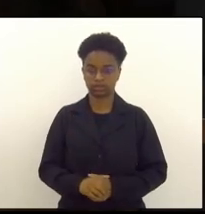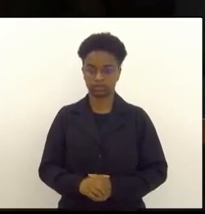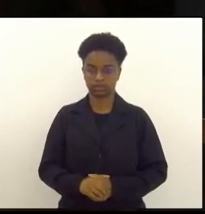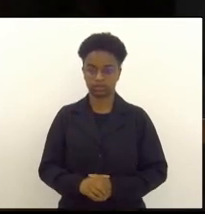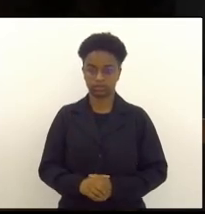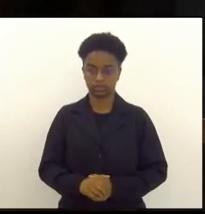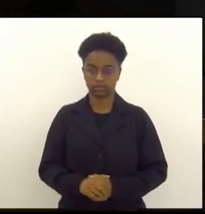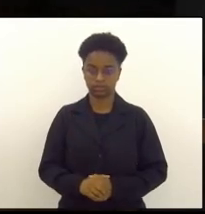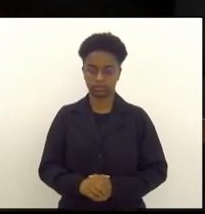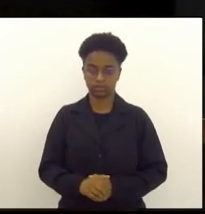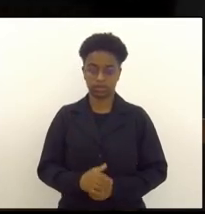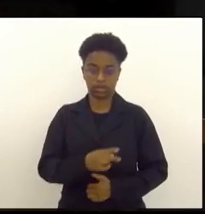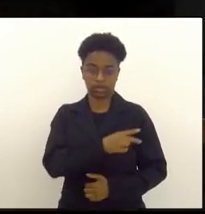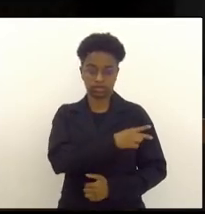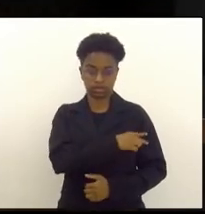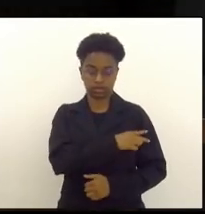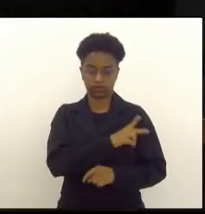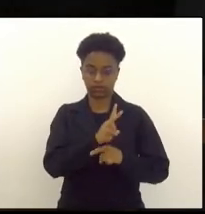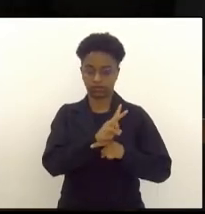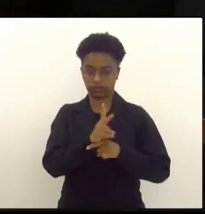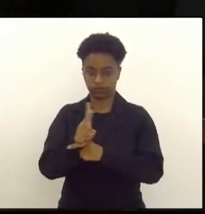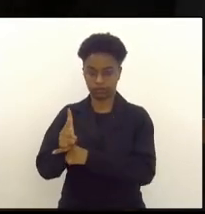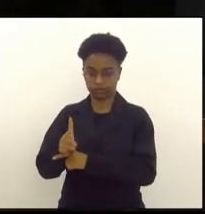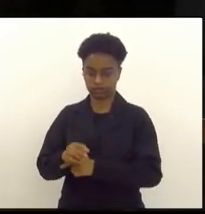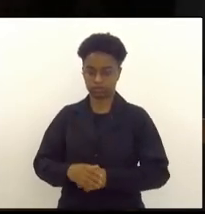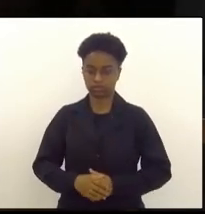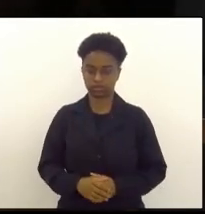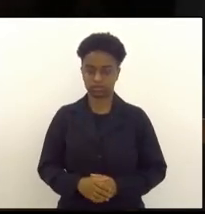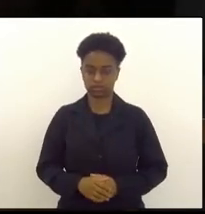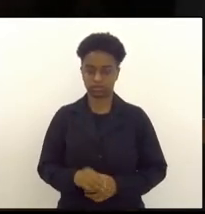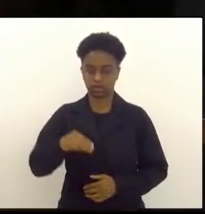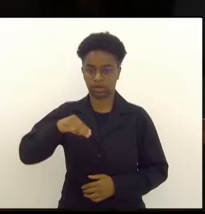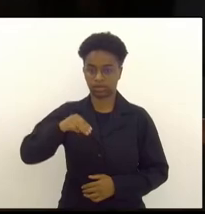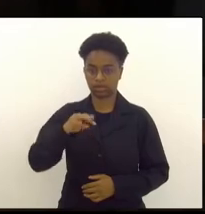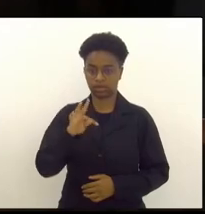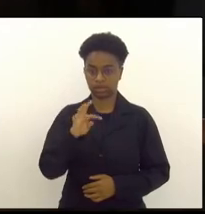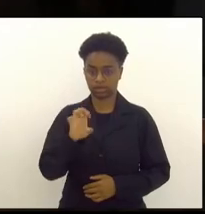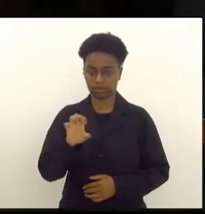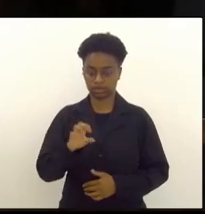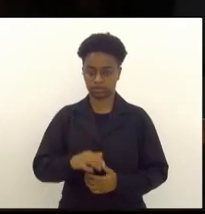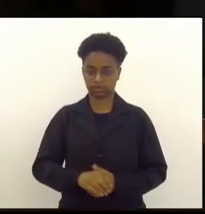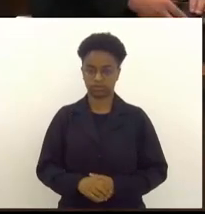Orcades, chefe da fiscalização do MTE.